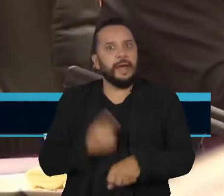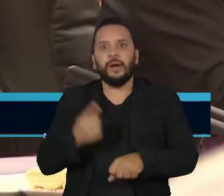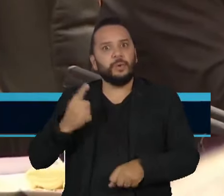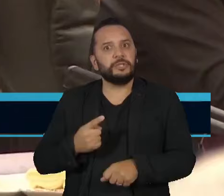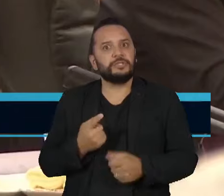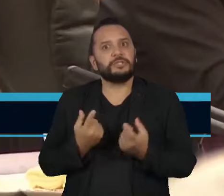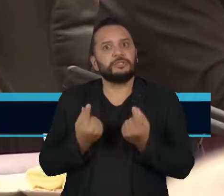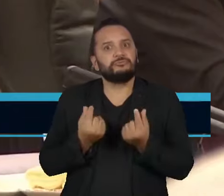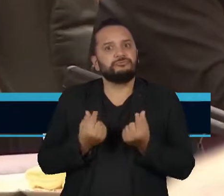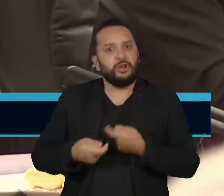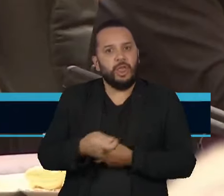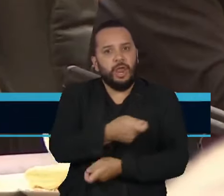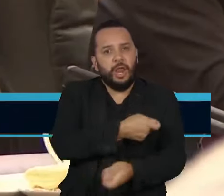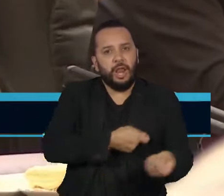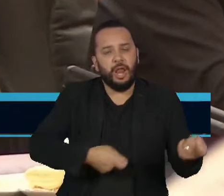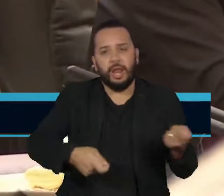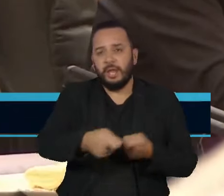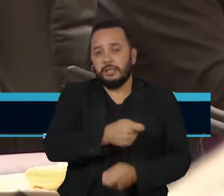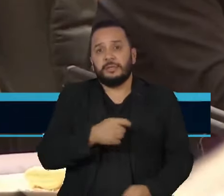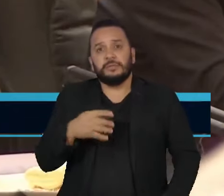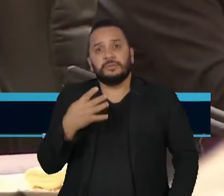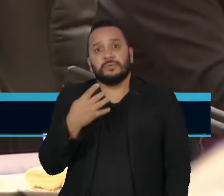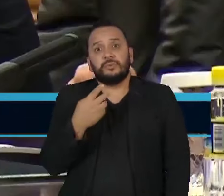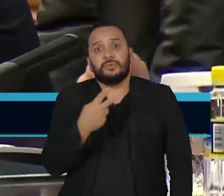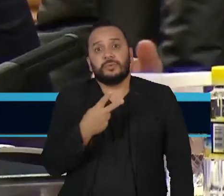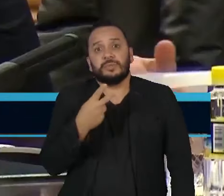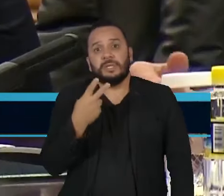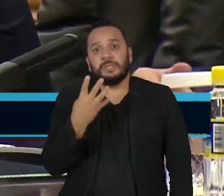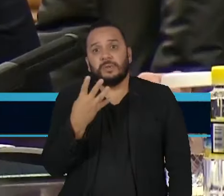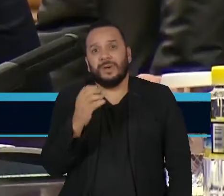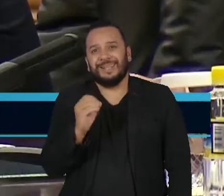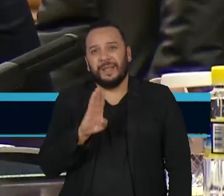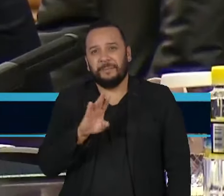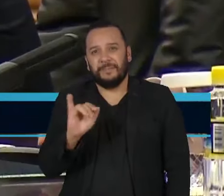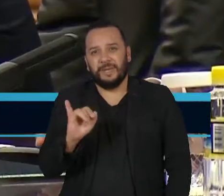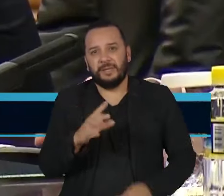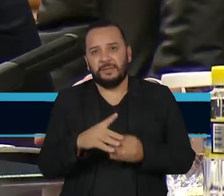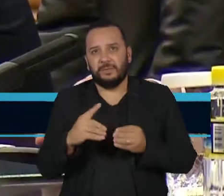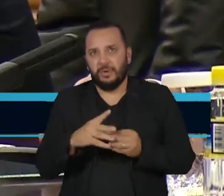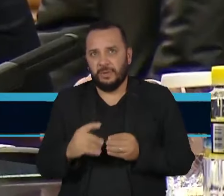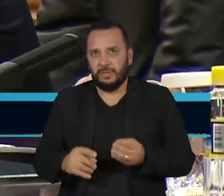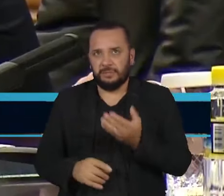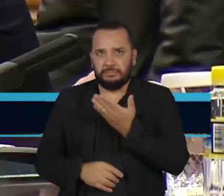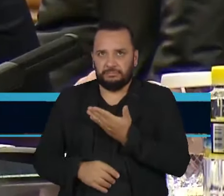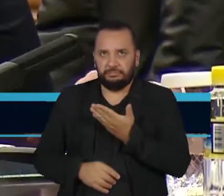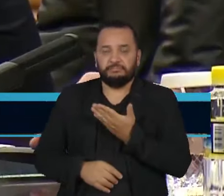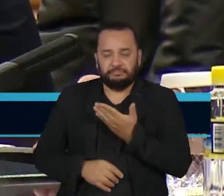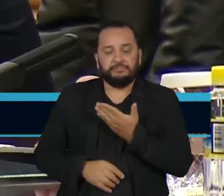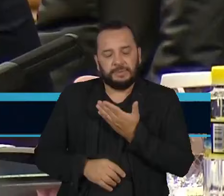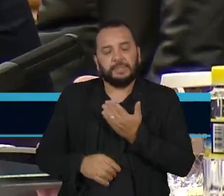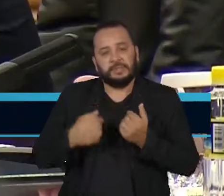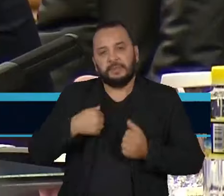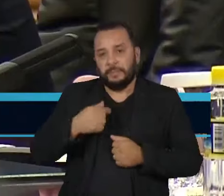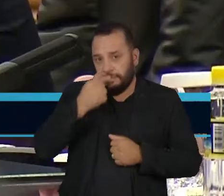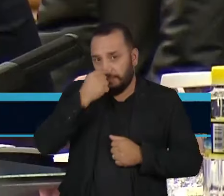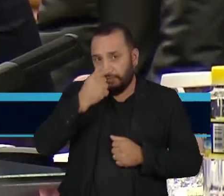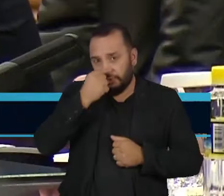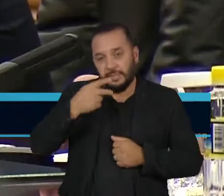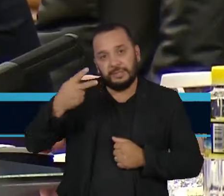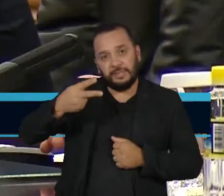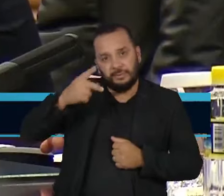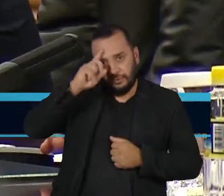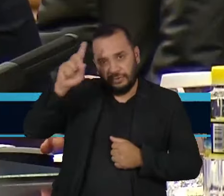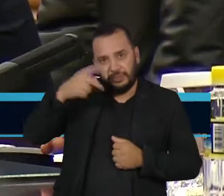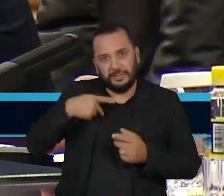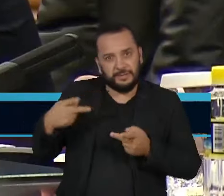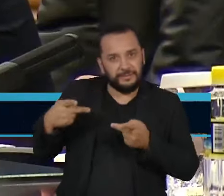mais de 240 bilhões de dólares. O Kremlin informou que no segundo dia da viagem, Putin vai visitar uma